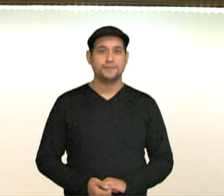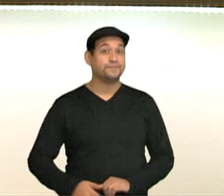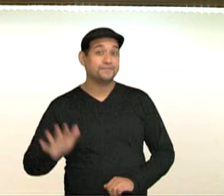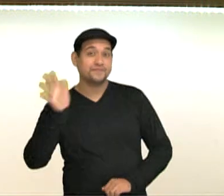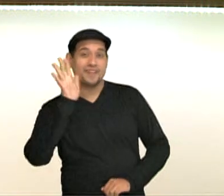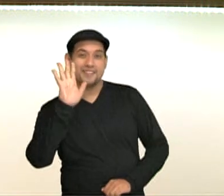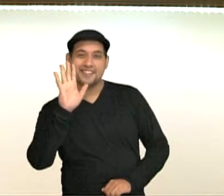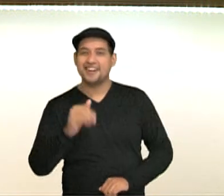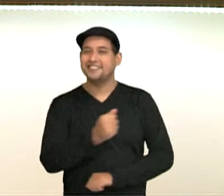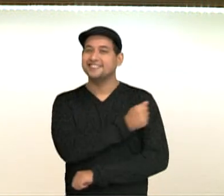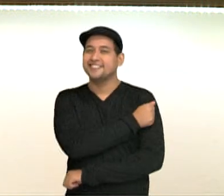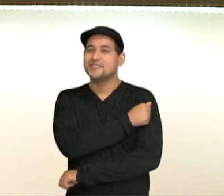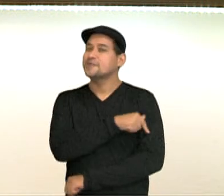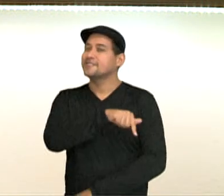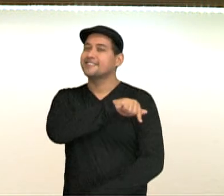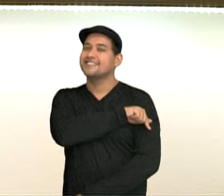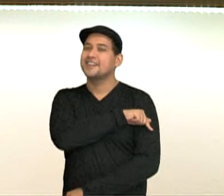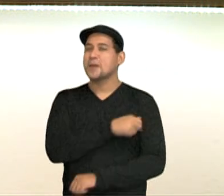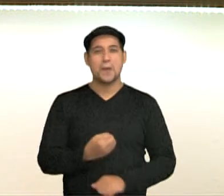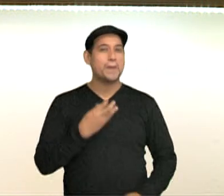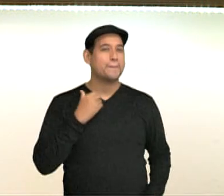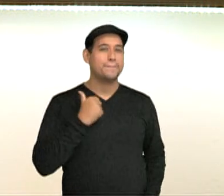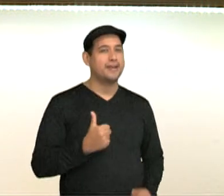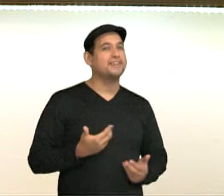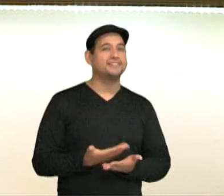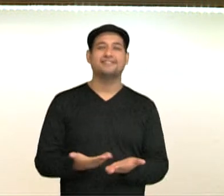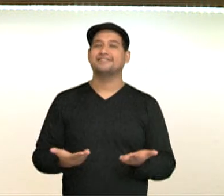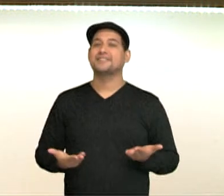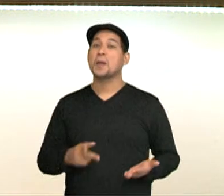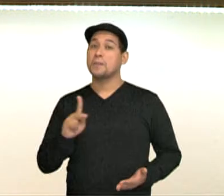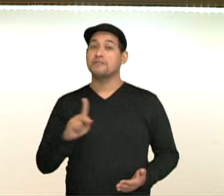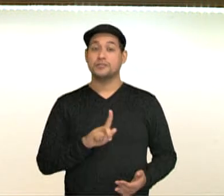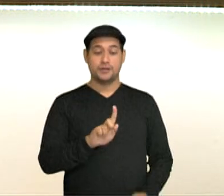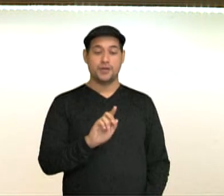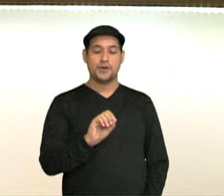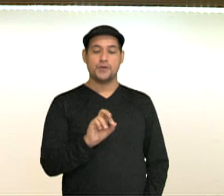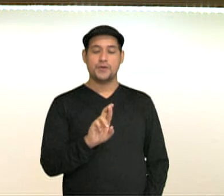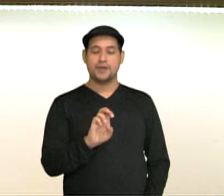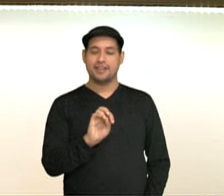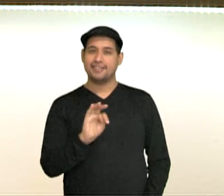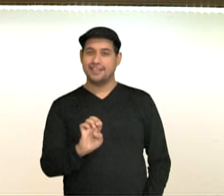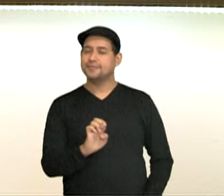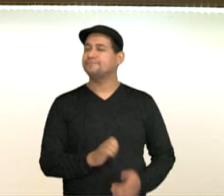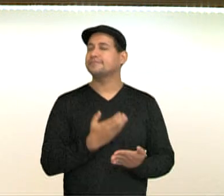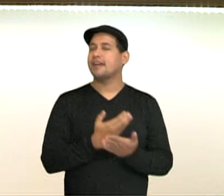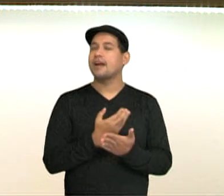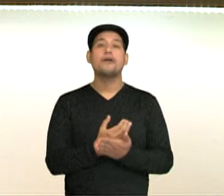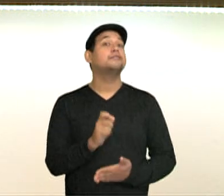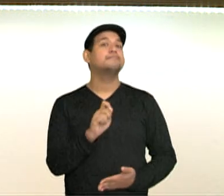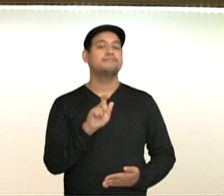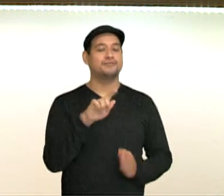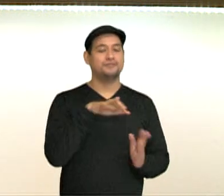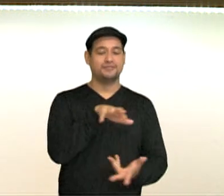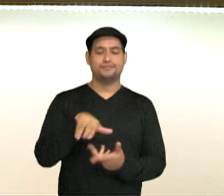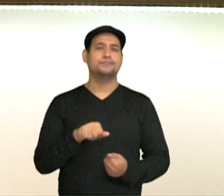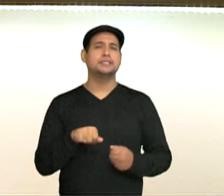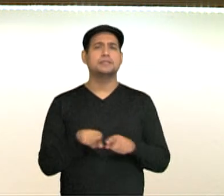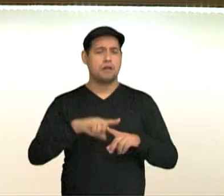Olá, meus queridos alunos do 7º ano, tudo bem com vocês? Professora Gorete Wozniak, mais uma aula de Geografia e